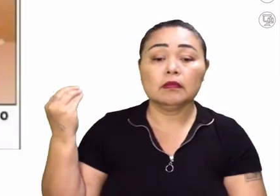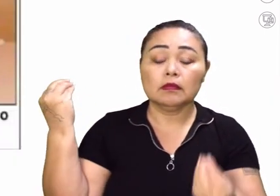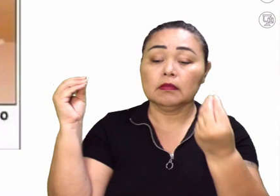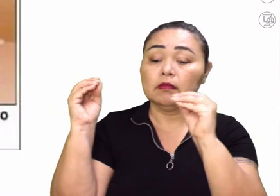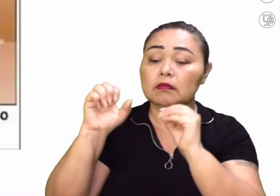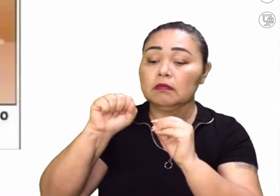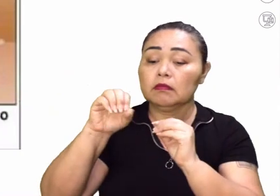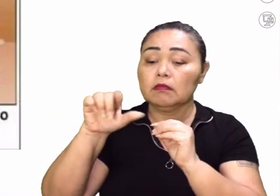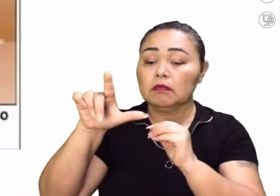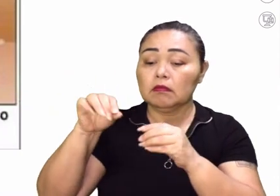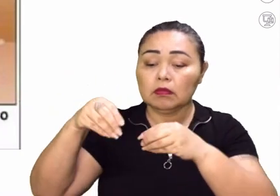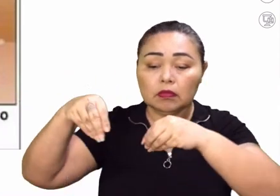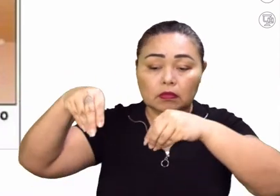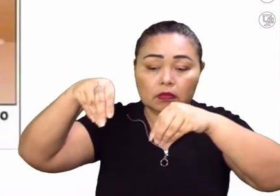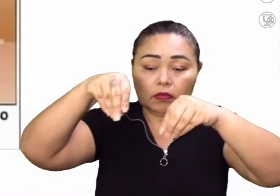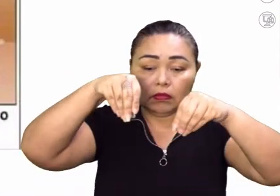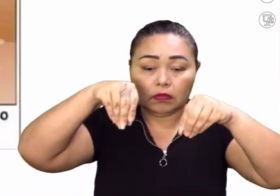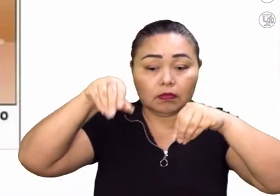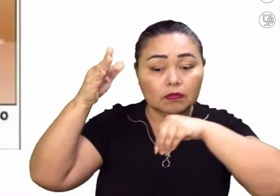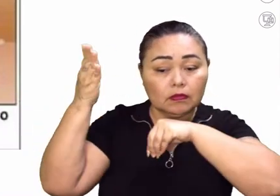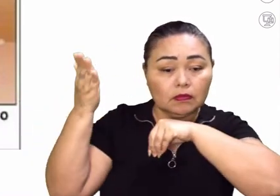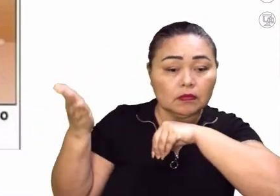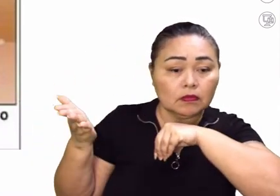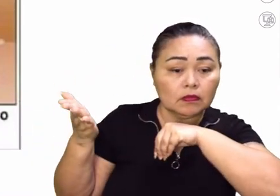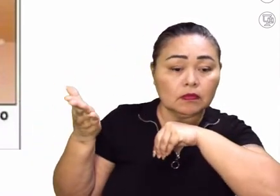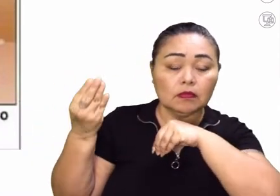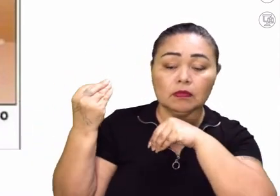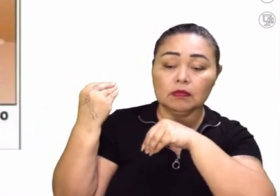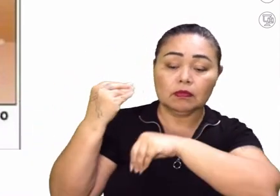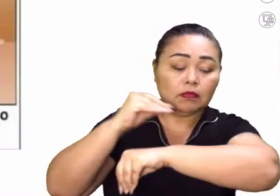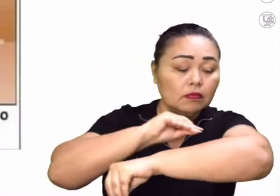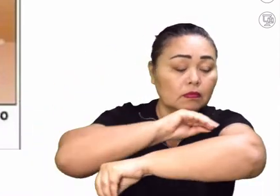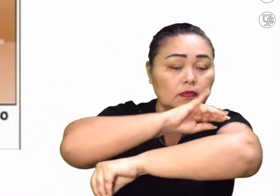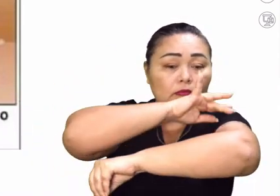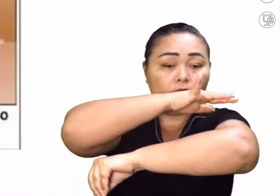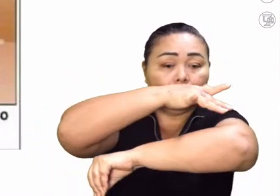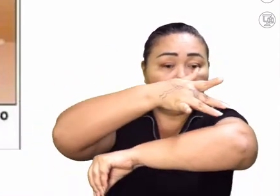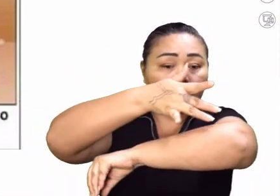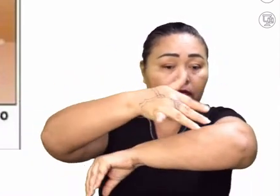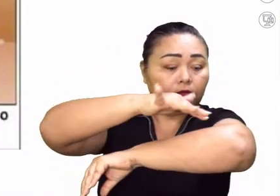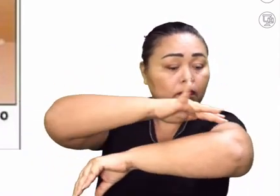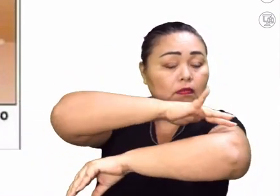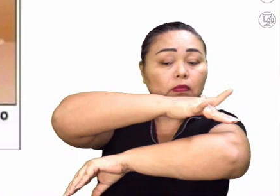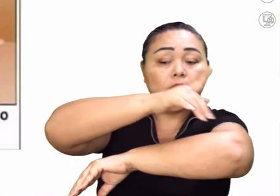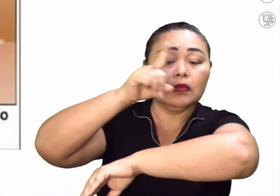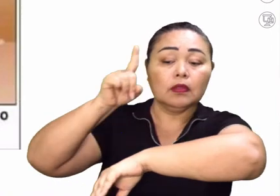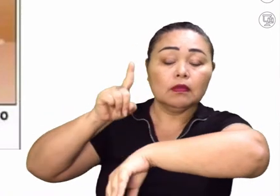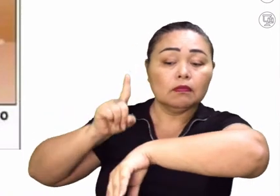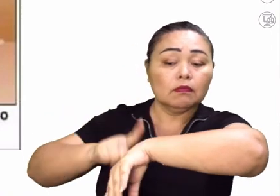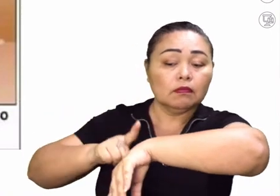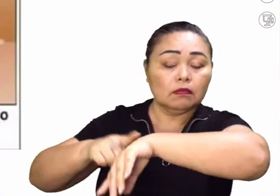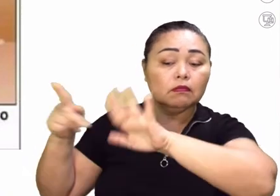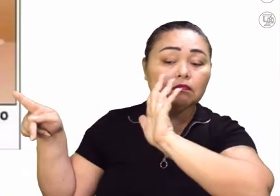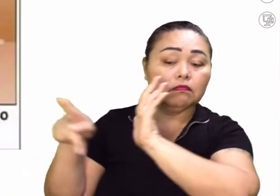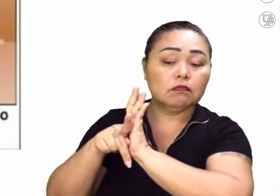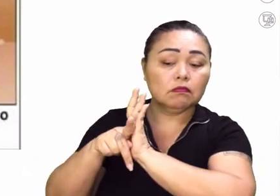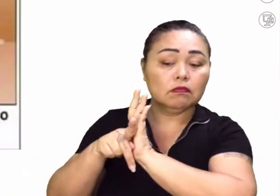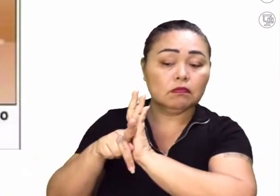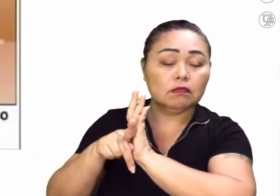formação dos solos tá aí ó ação dos agentes intempéricos ou seja agentes